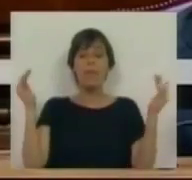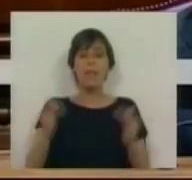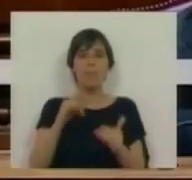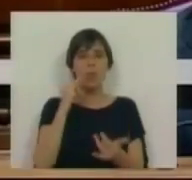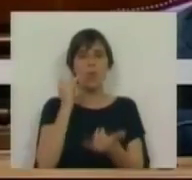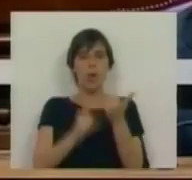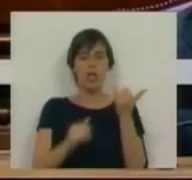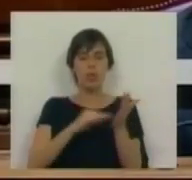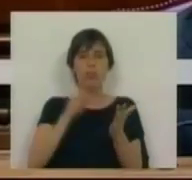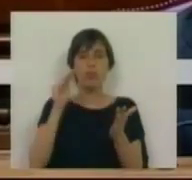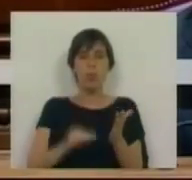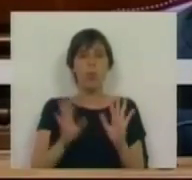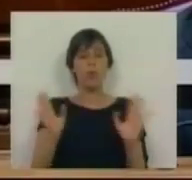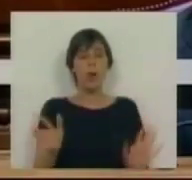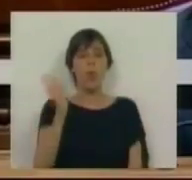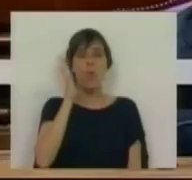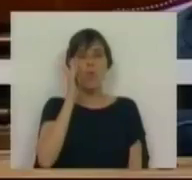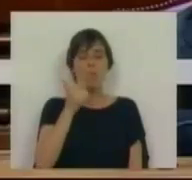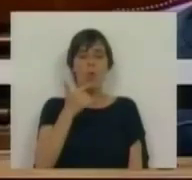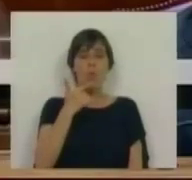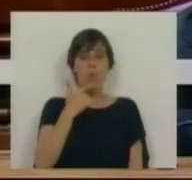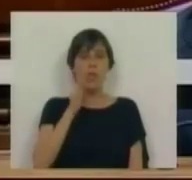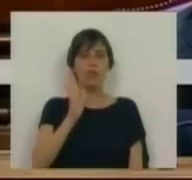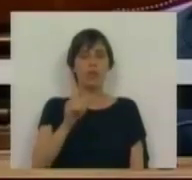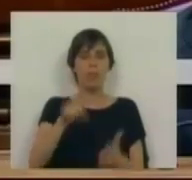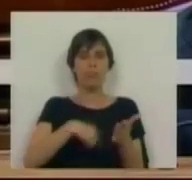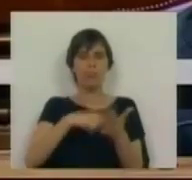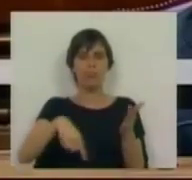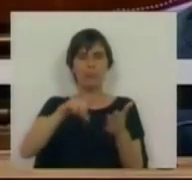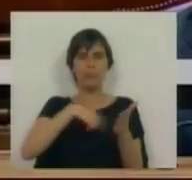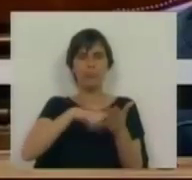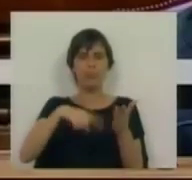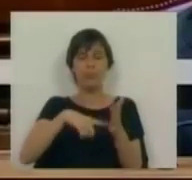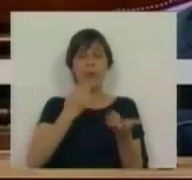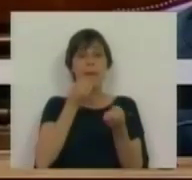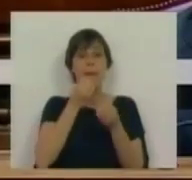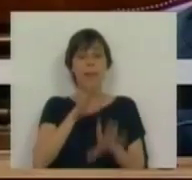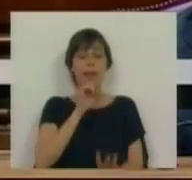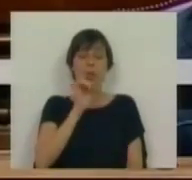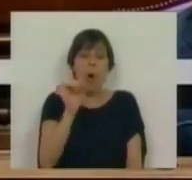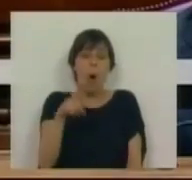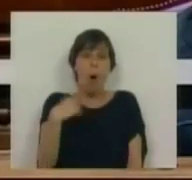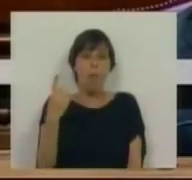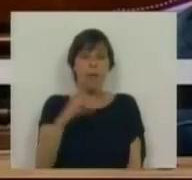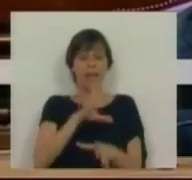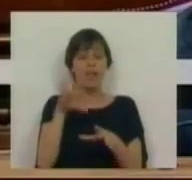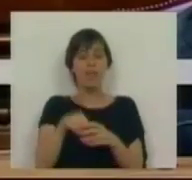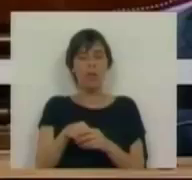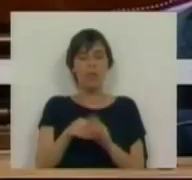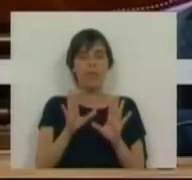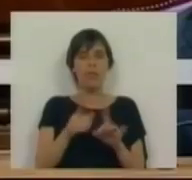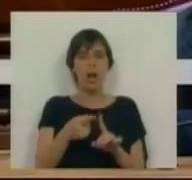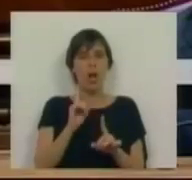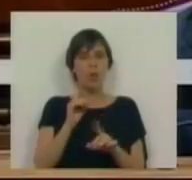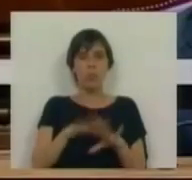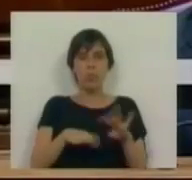o risco desses contratos, um número muito elevado deles já foi cancelado e as perdas potenciais que envolviam já não